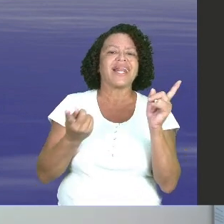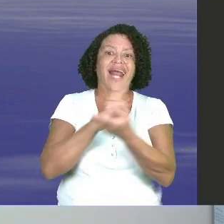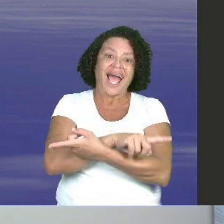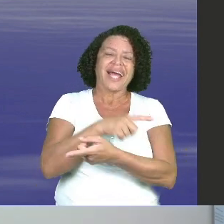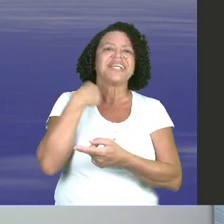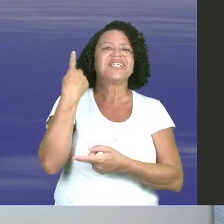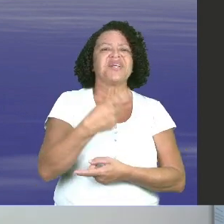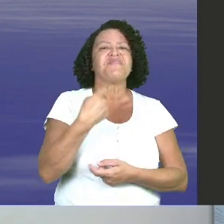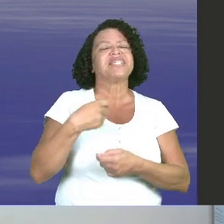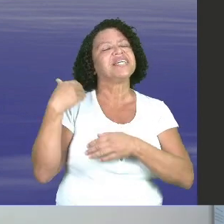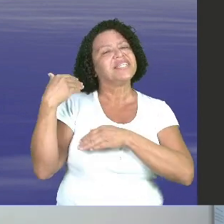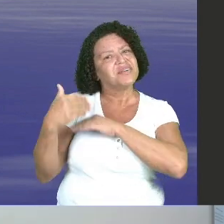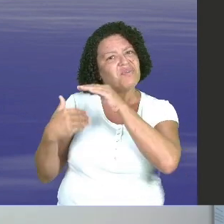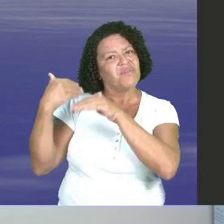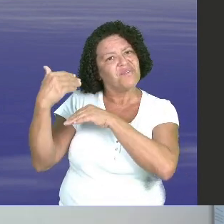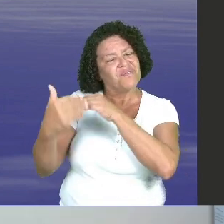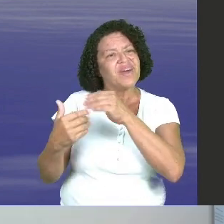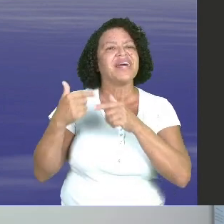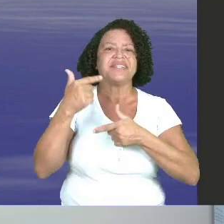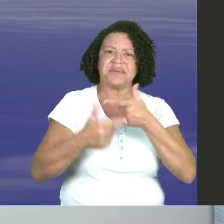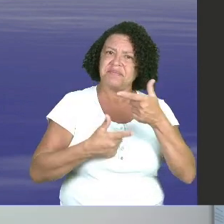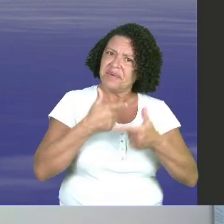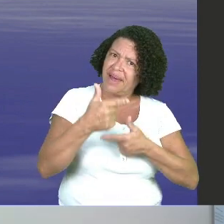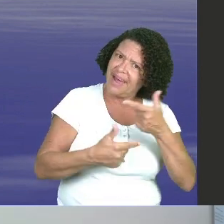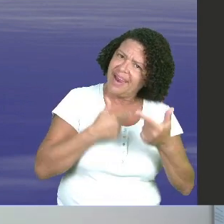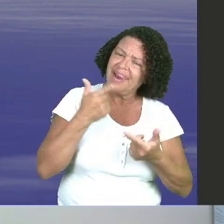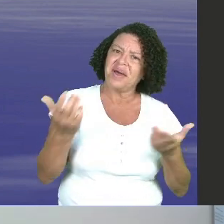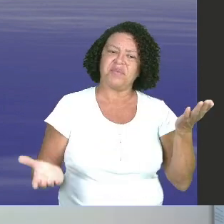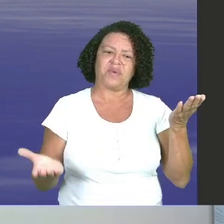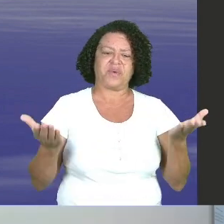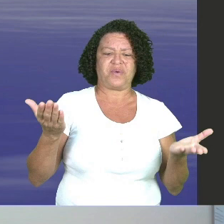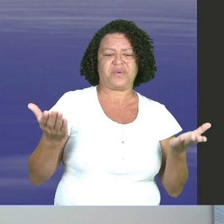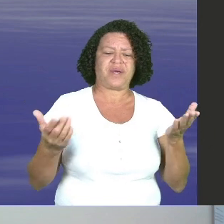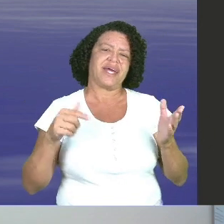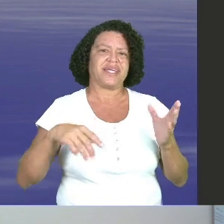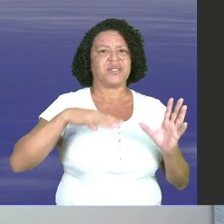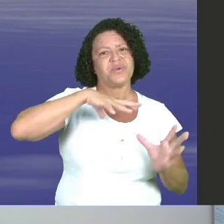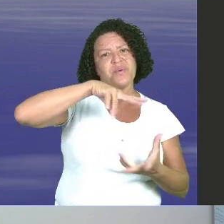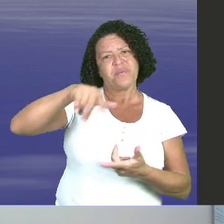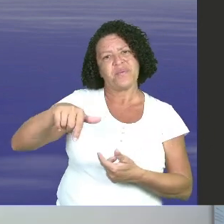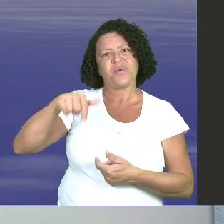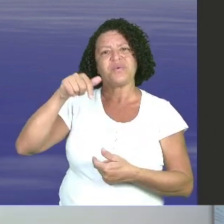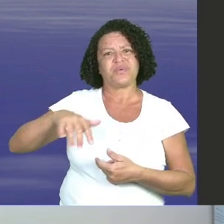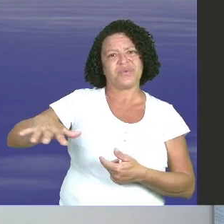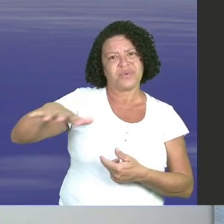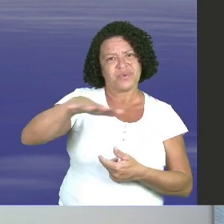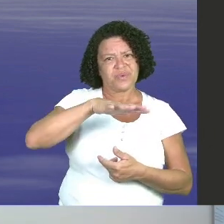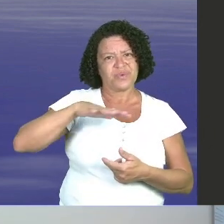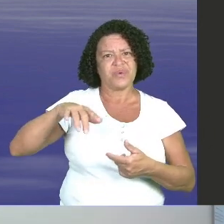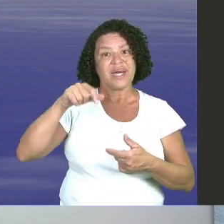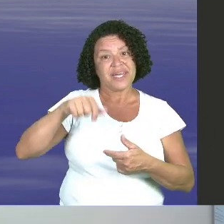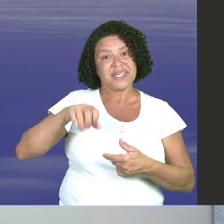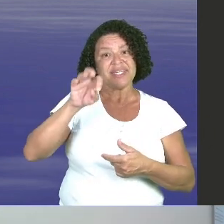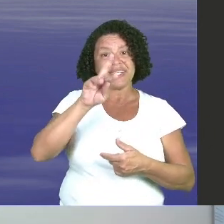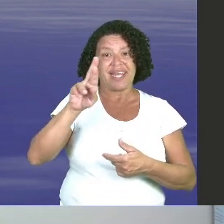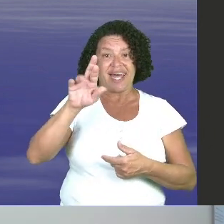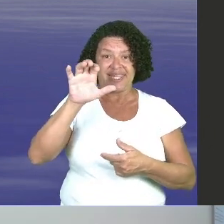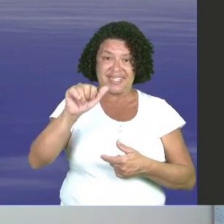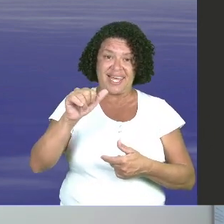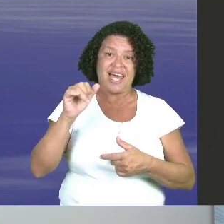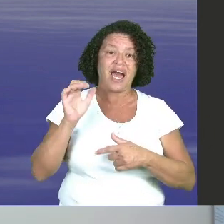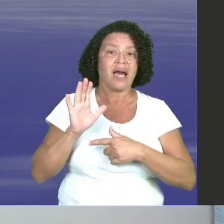precisamos desenvolver, trabalhar para o equilíbrio do mundo, desse orbe e dessa terra.